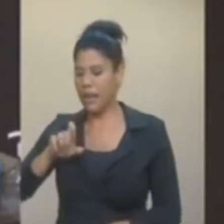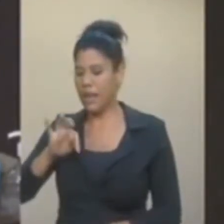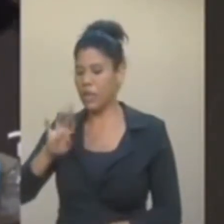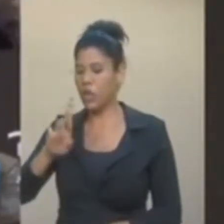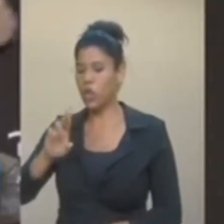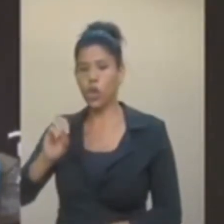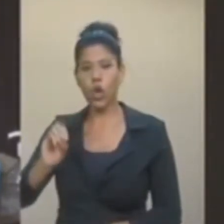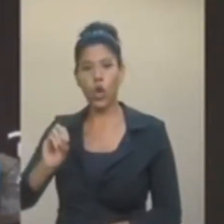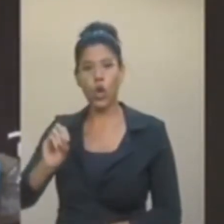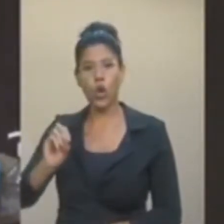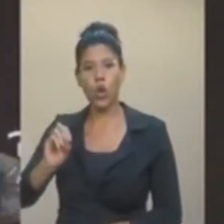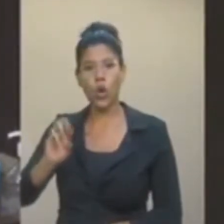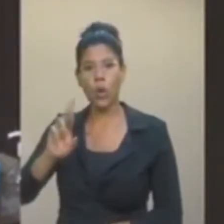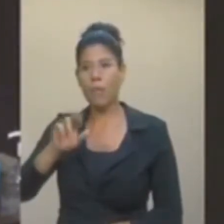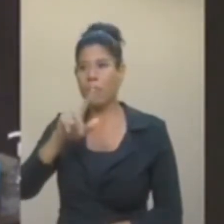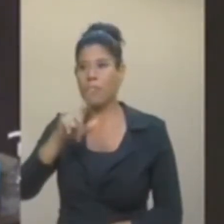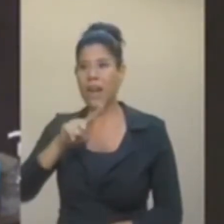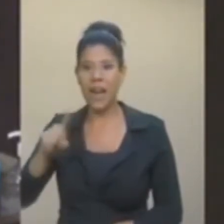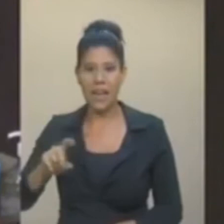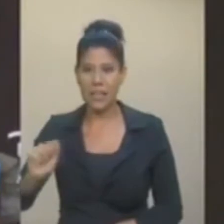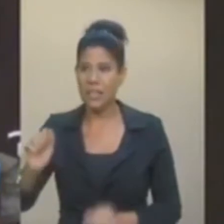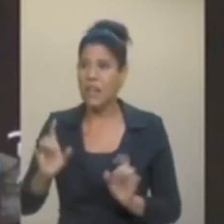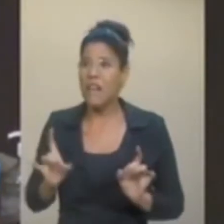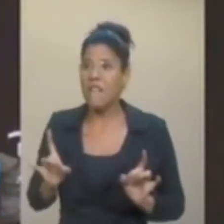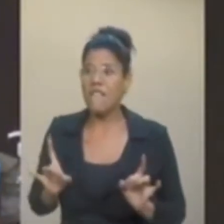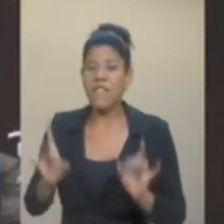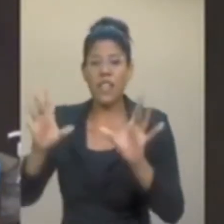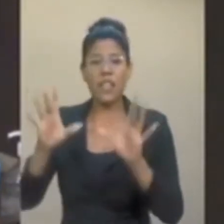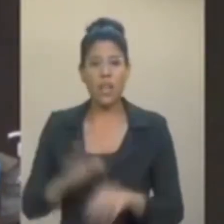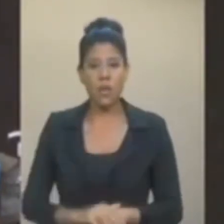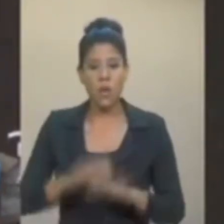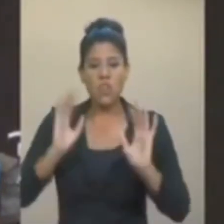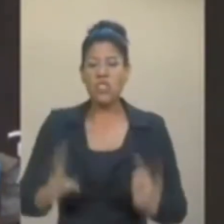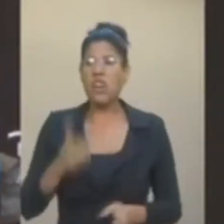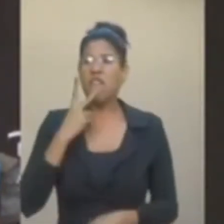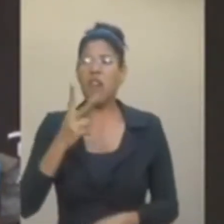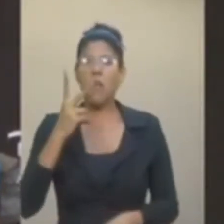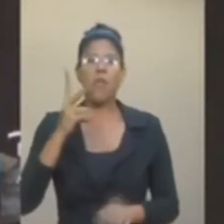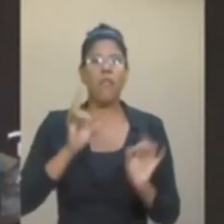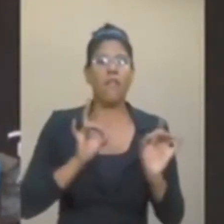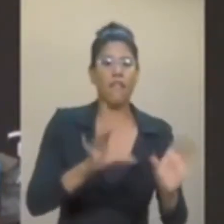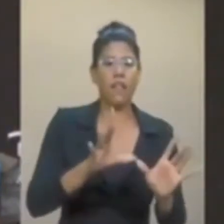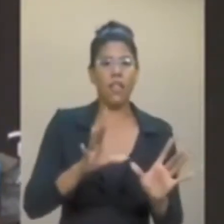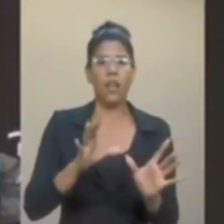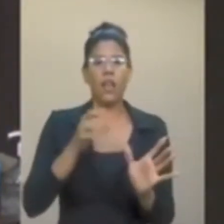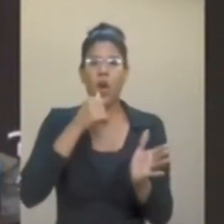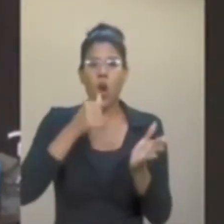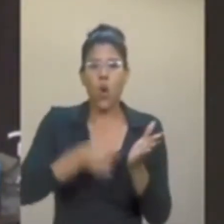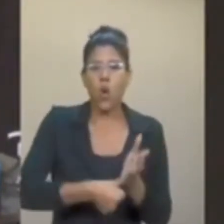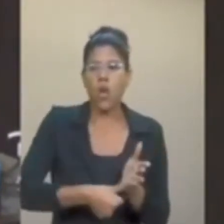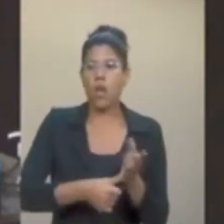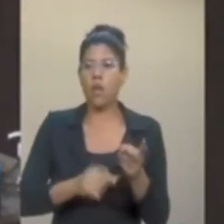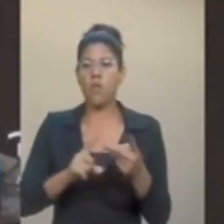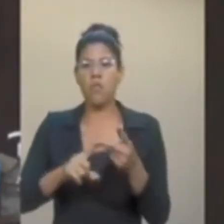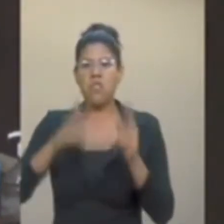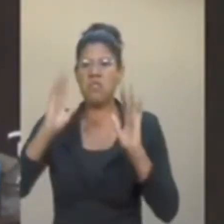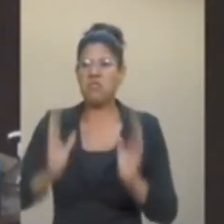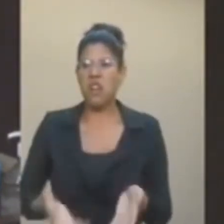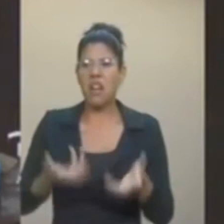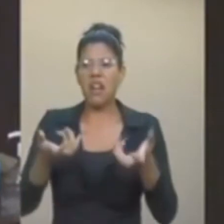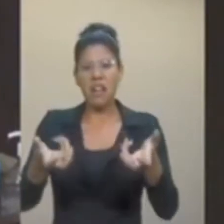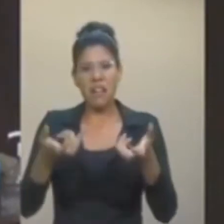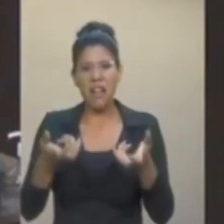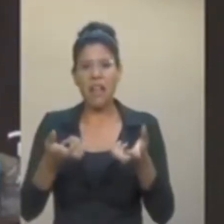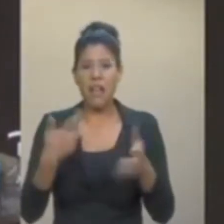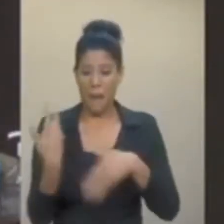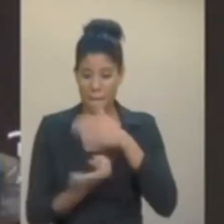em privatizar Correios, Banco do Brasil. Ou seja, é um governo que não cuida das pessoas, não dá de comer